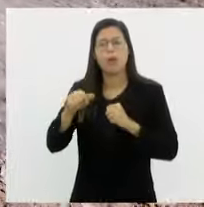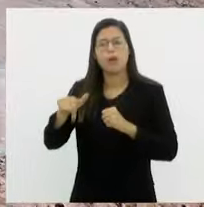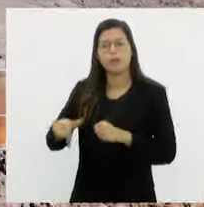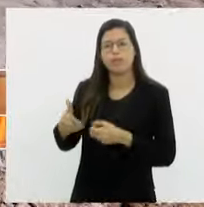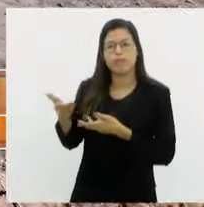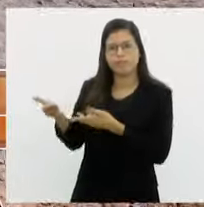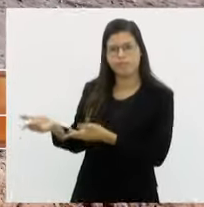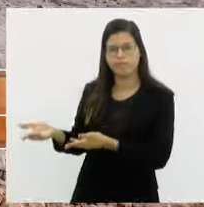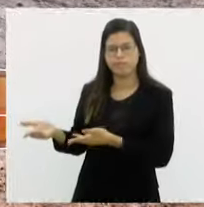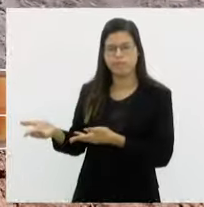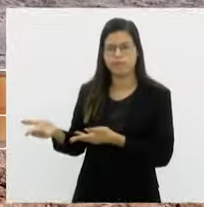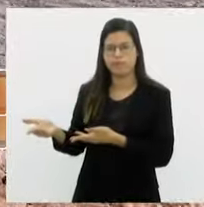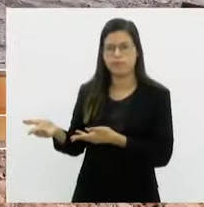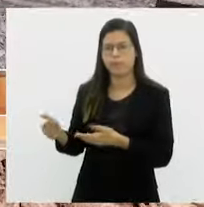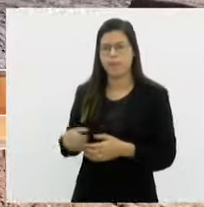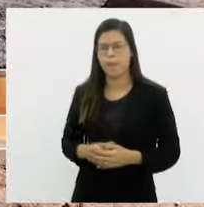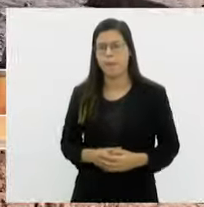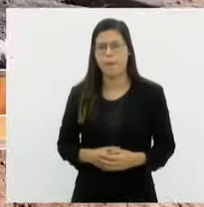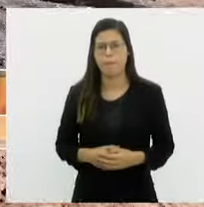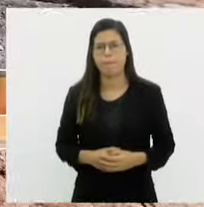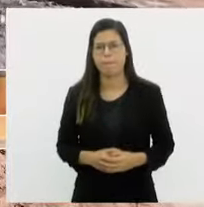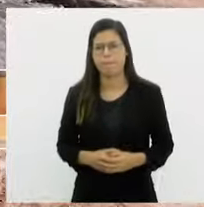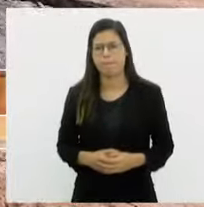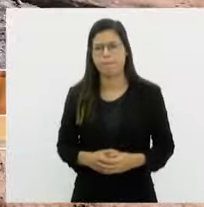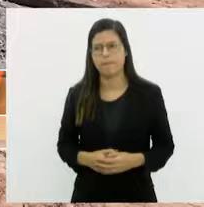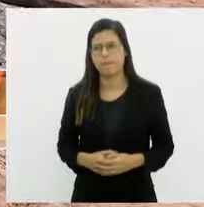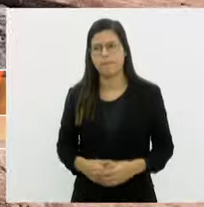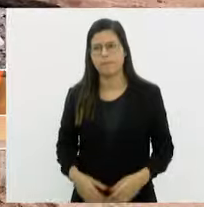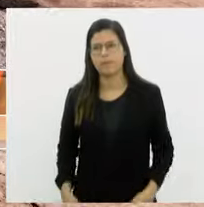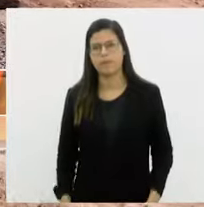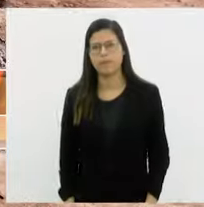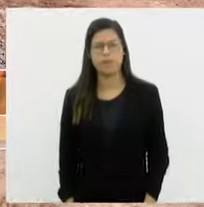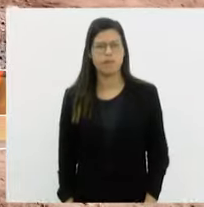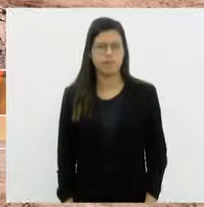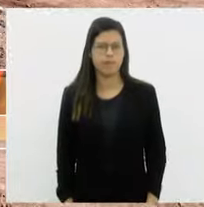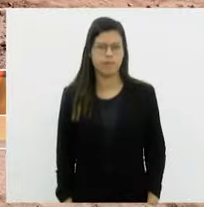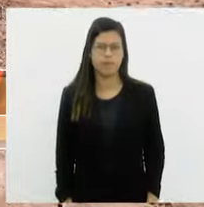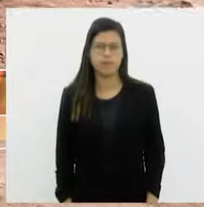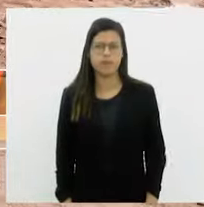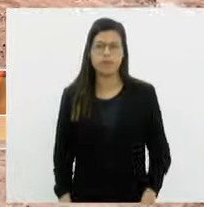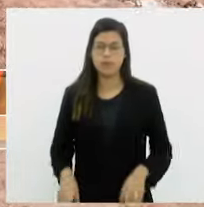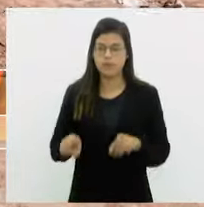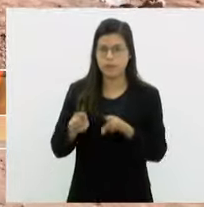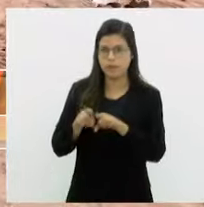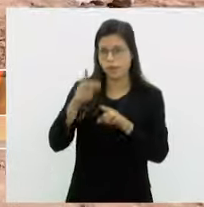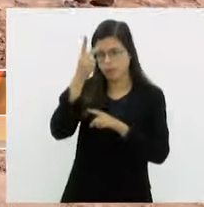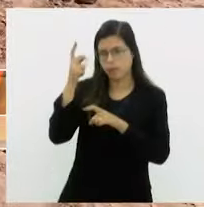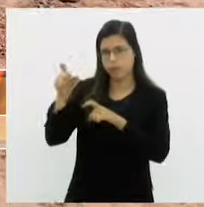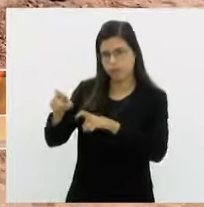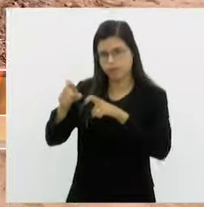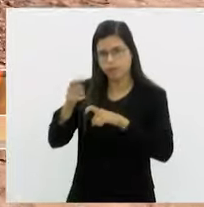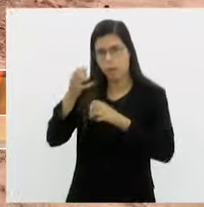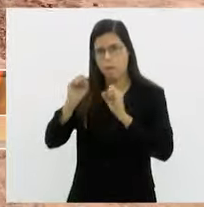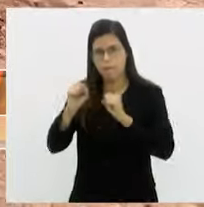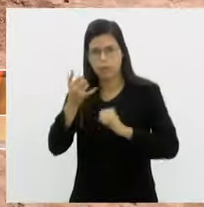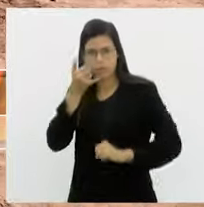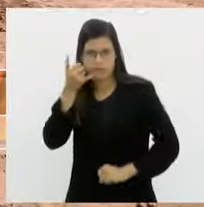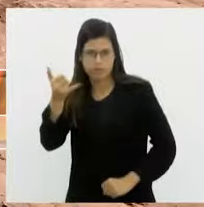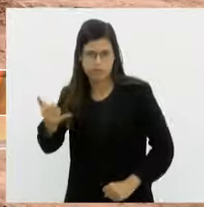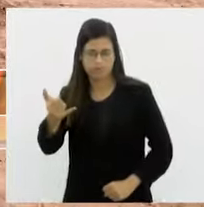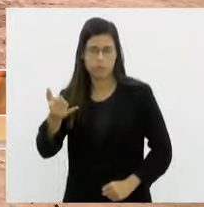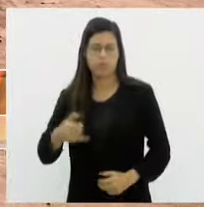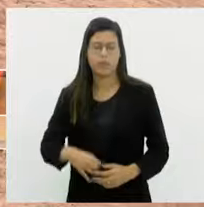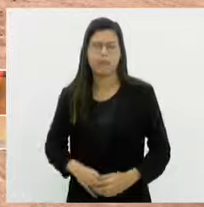pelos telefones 0300 253 1177, ligações do interior com custo de ligação local,